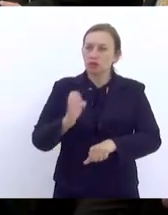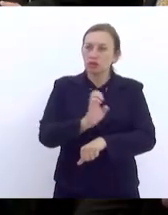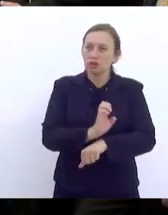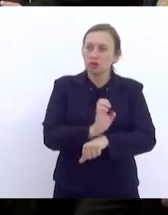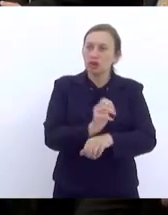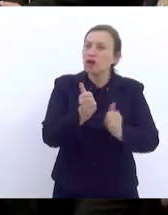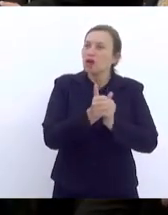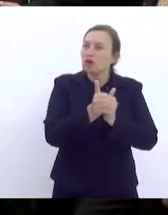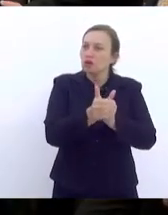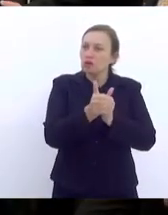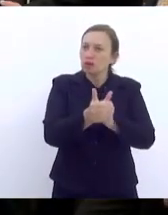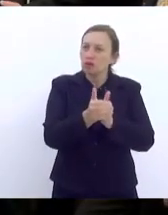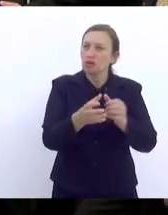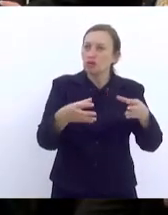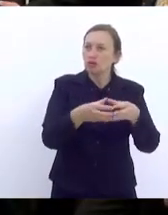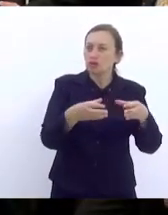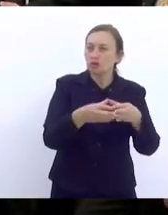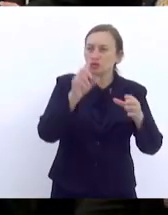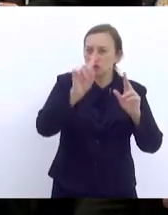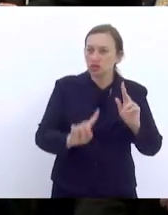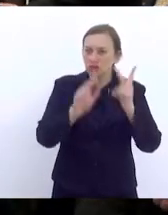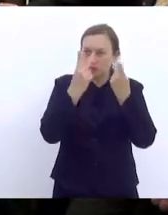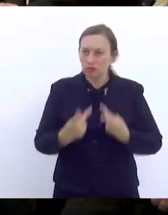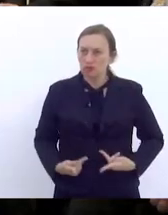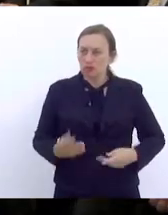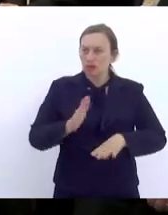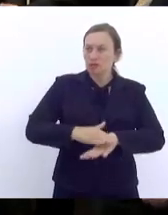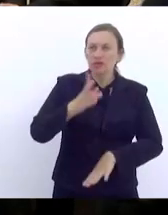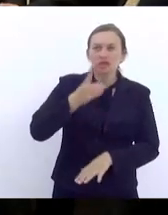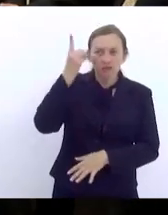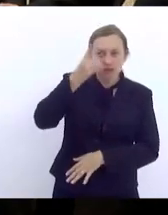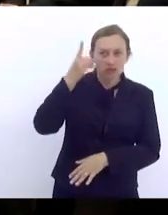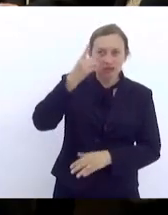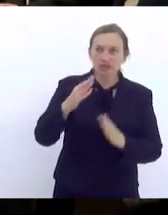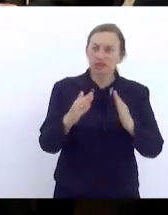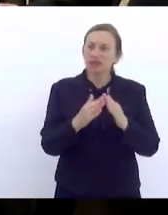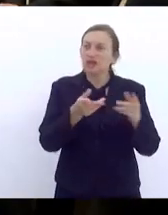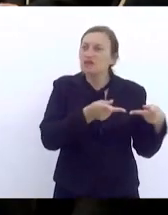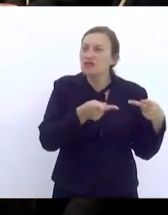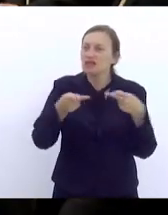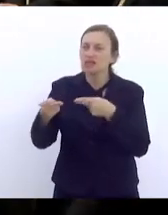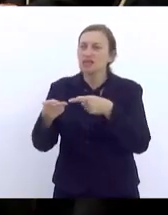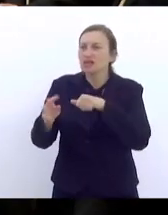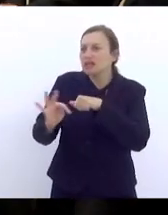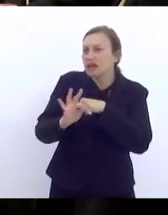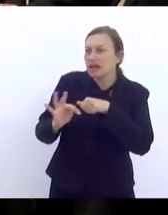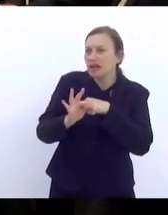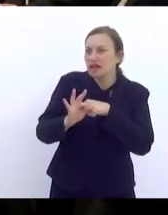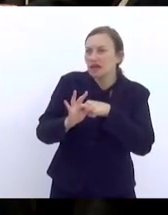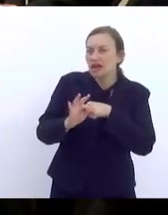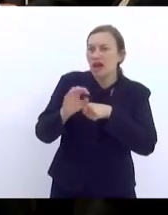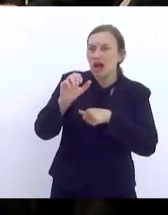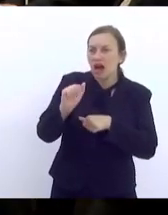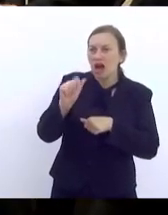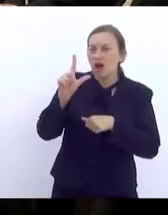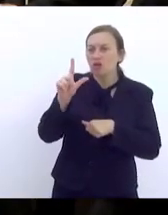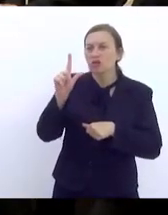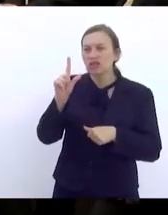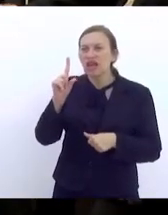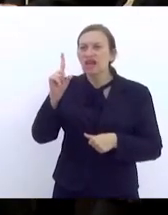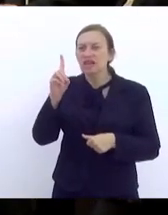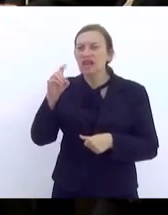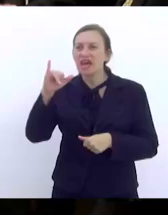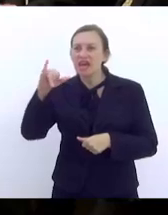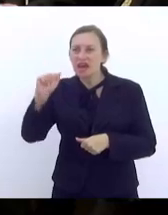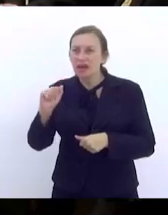que acompanha a comissão de direitos humanos e os demais deputados da casa nessa visita técnica Aldeia Maracanã essa chamada Aldeia